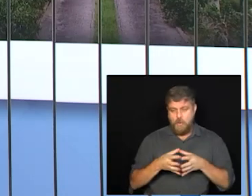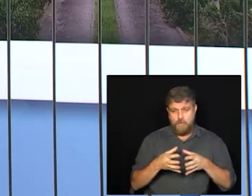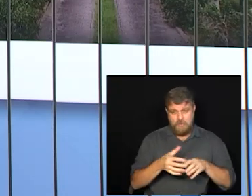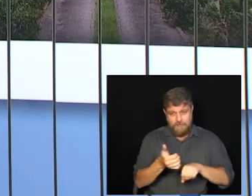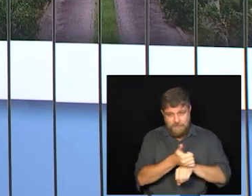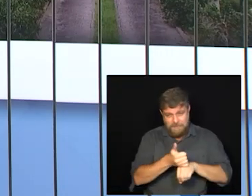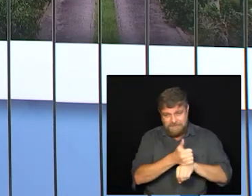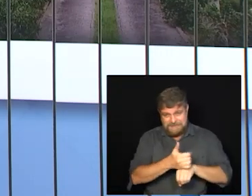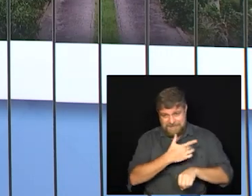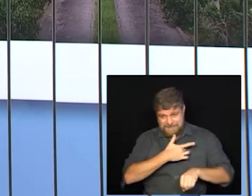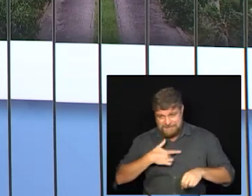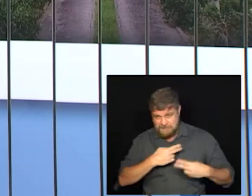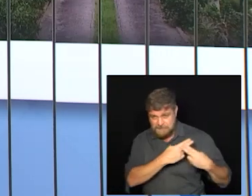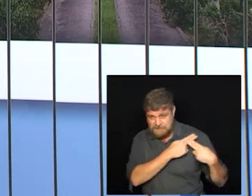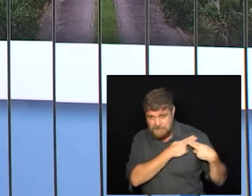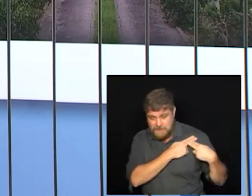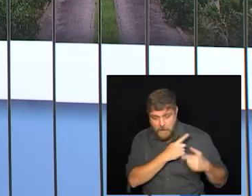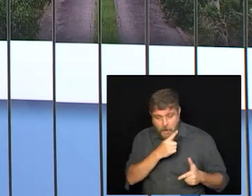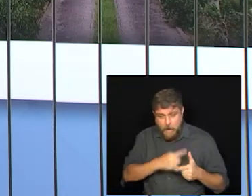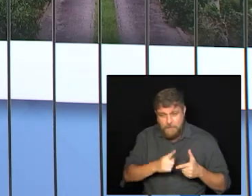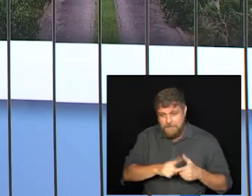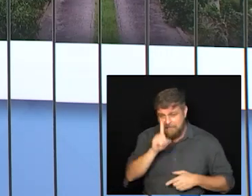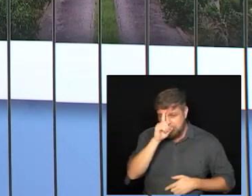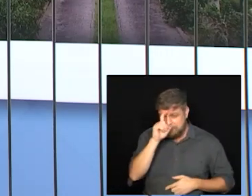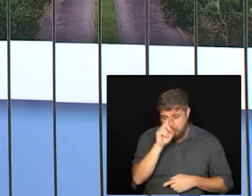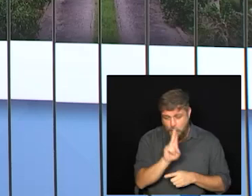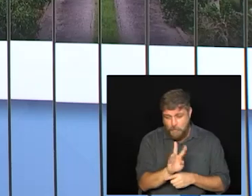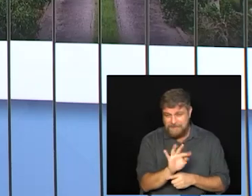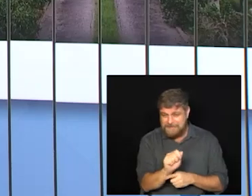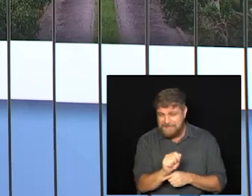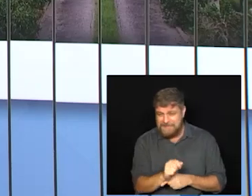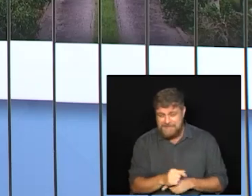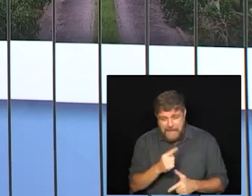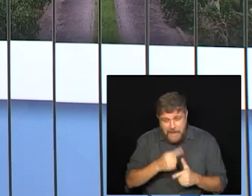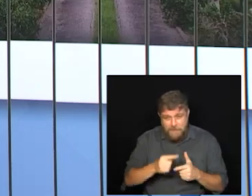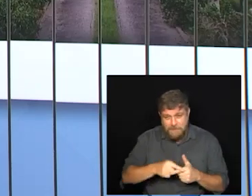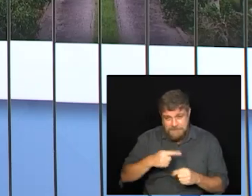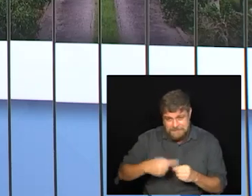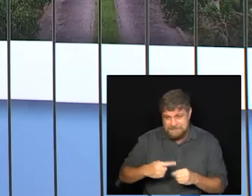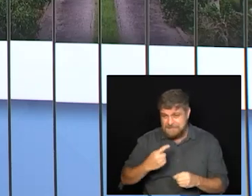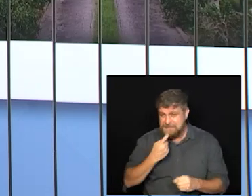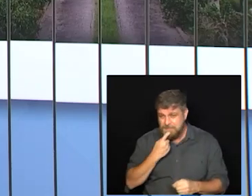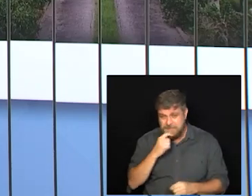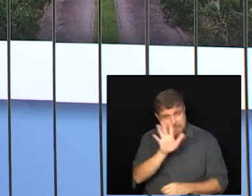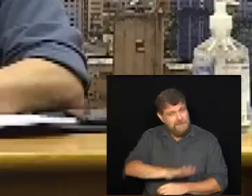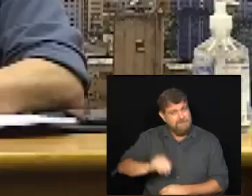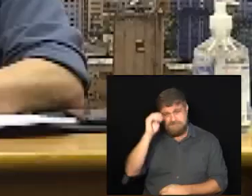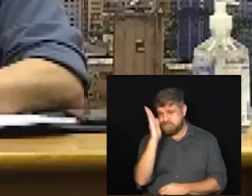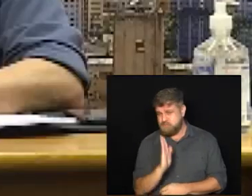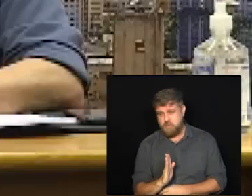o problema de leitos em UTI é uma questão geral e não apenas na nossa cidade.